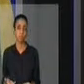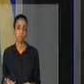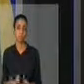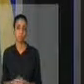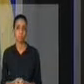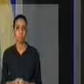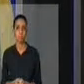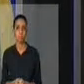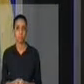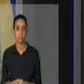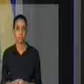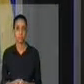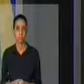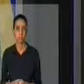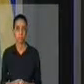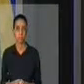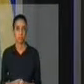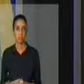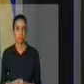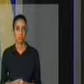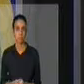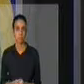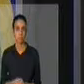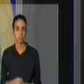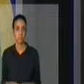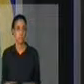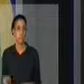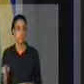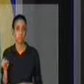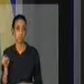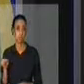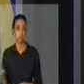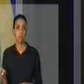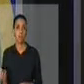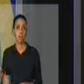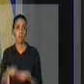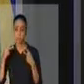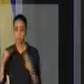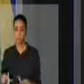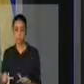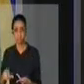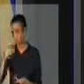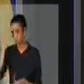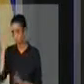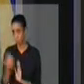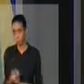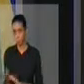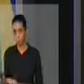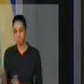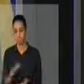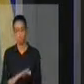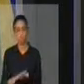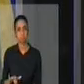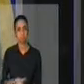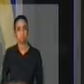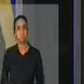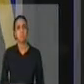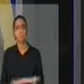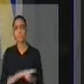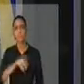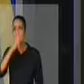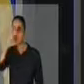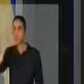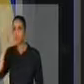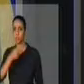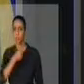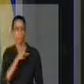objeto de execução por parte dessas políticas de Estado. Ao contrário do que muitos colocaram aqui,